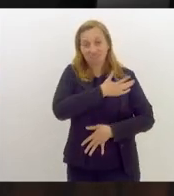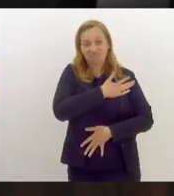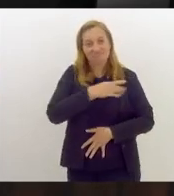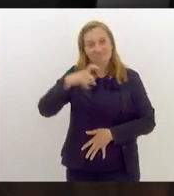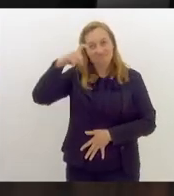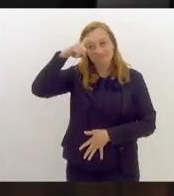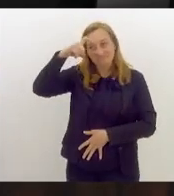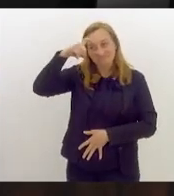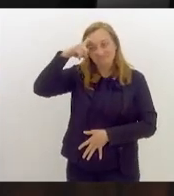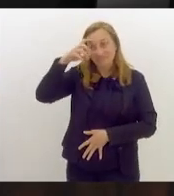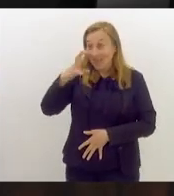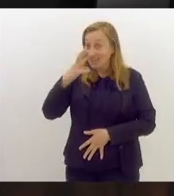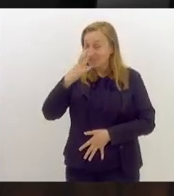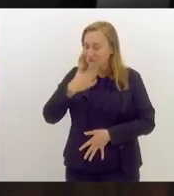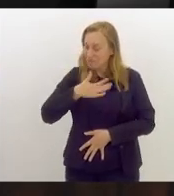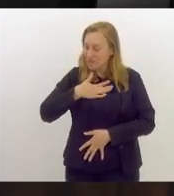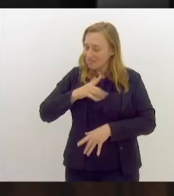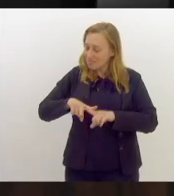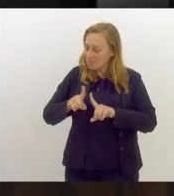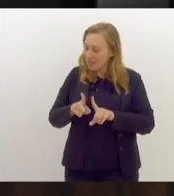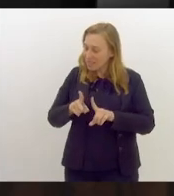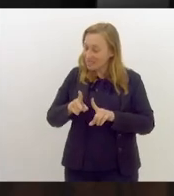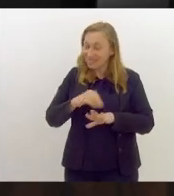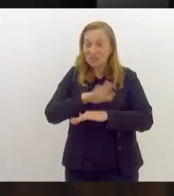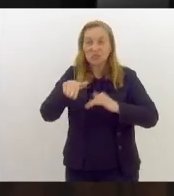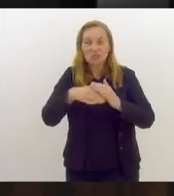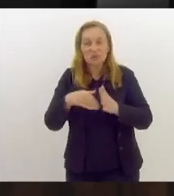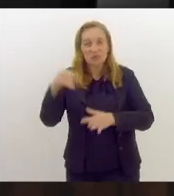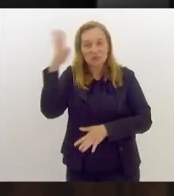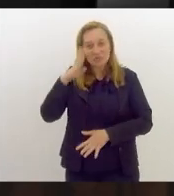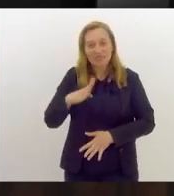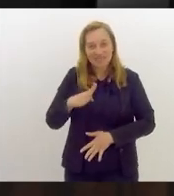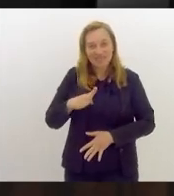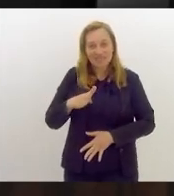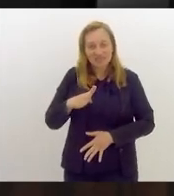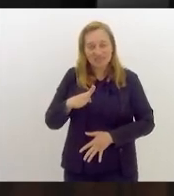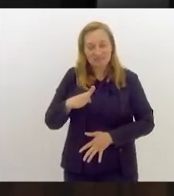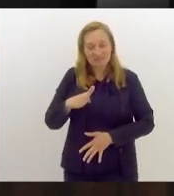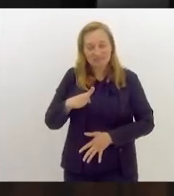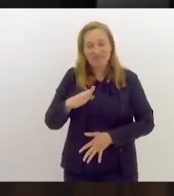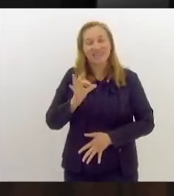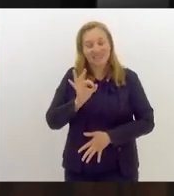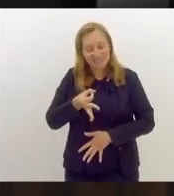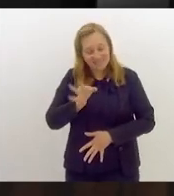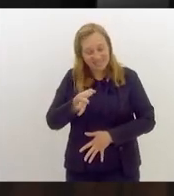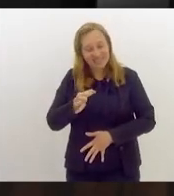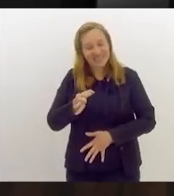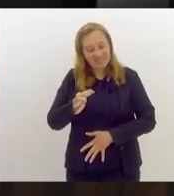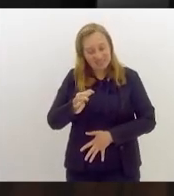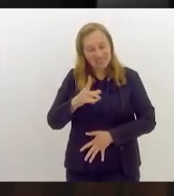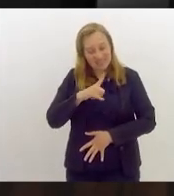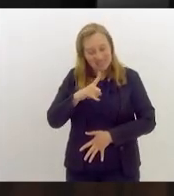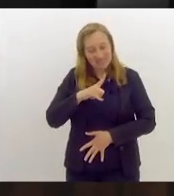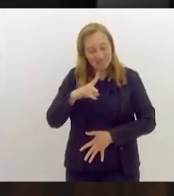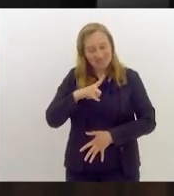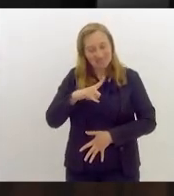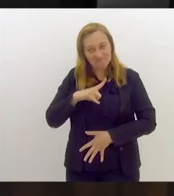a minha admiração mas o senhor passou a ter admiração de todo brasileiro isso pode ter certeza disso